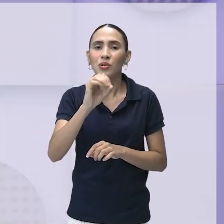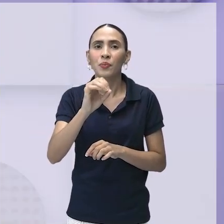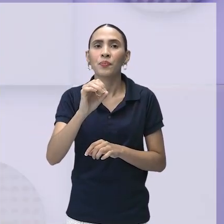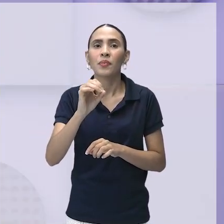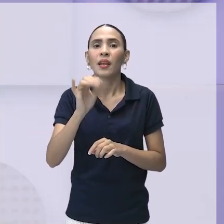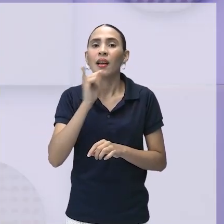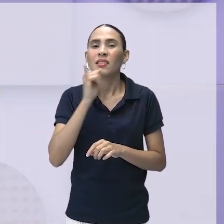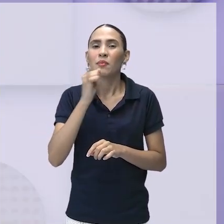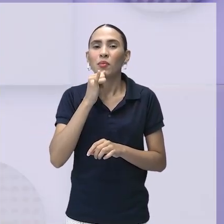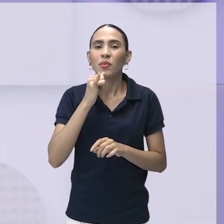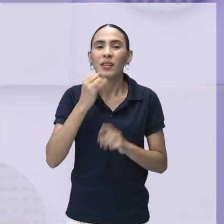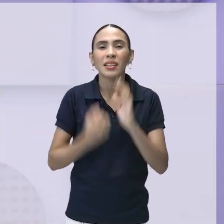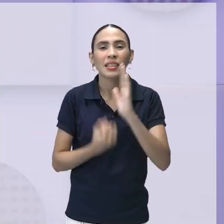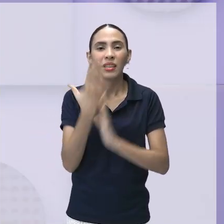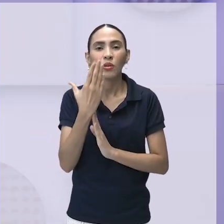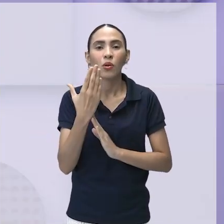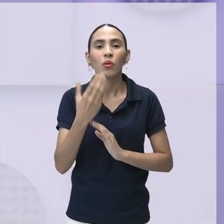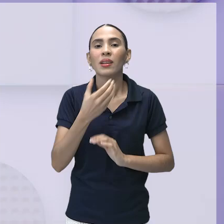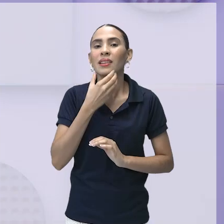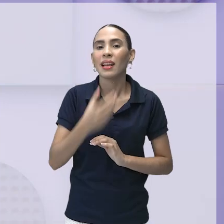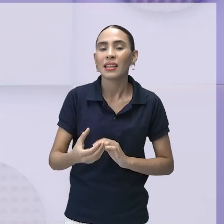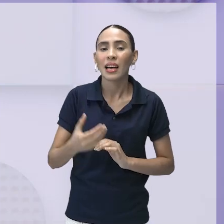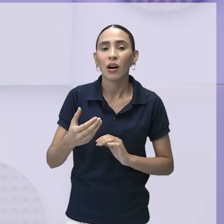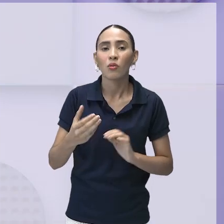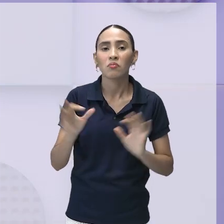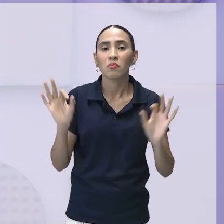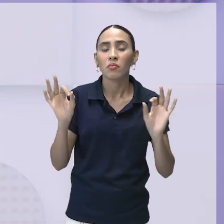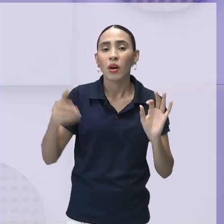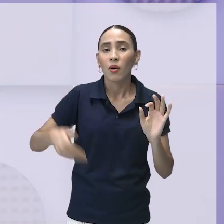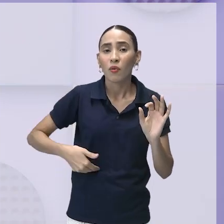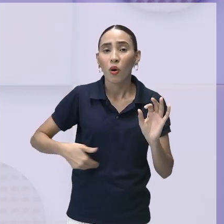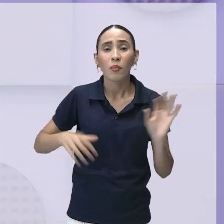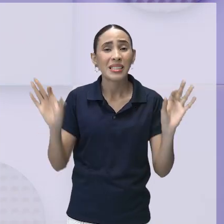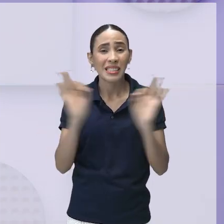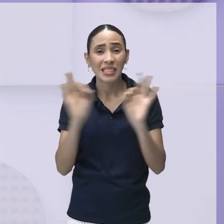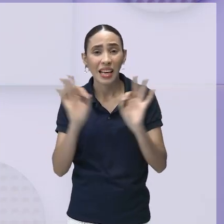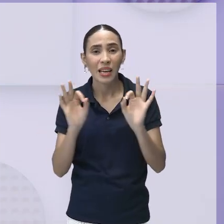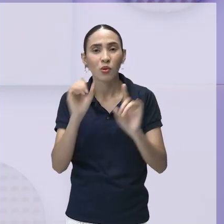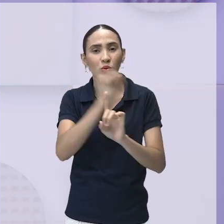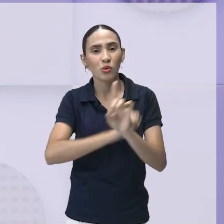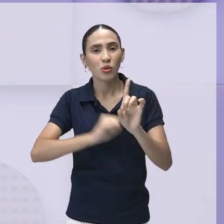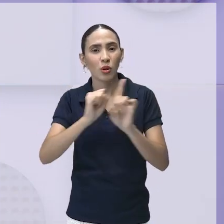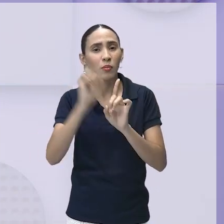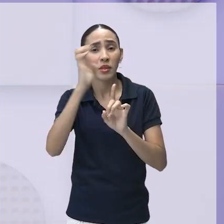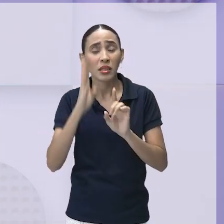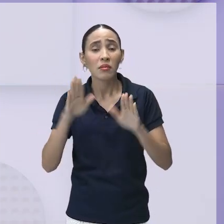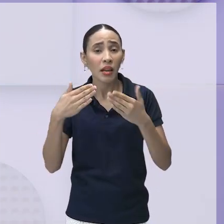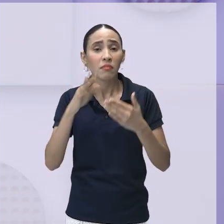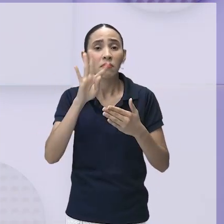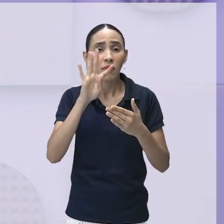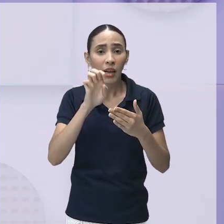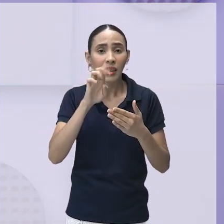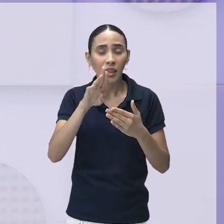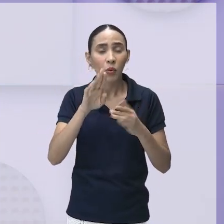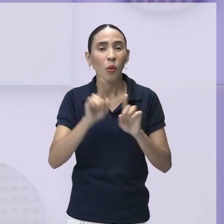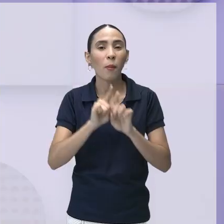grande idealizador do Natal Sem Fome, um grande sociólogo brasileiro, ele era ateu. Mas nem